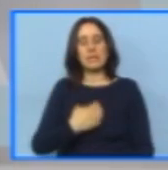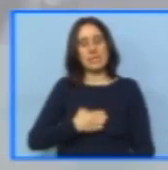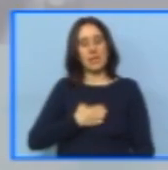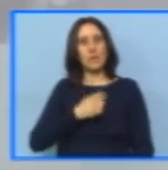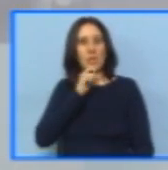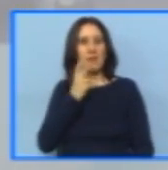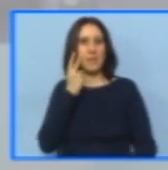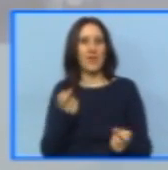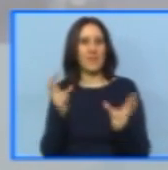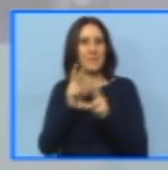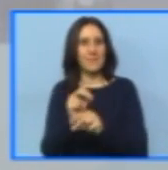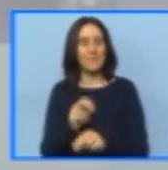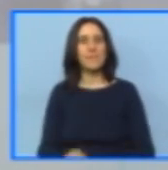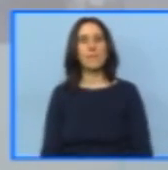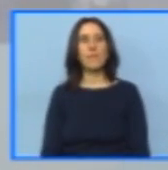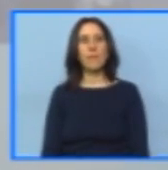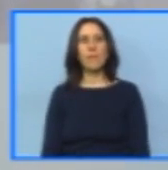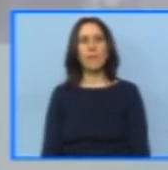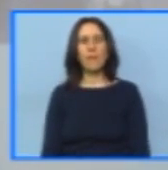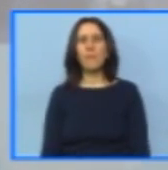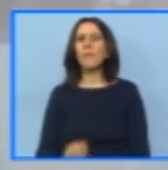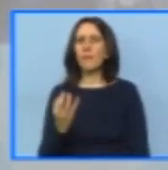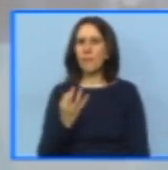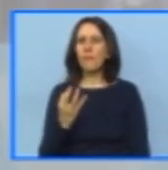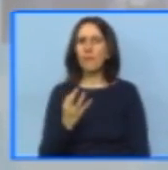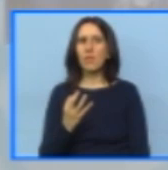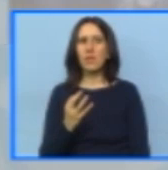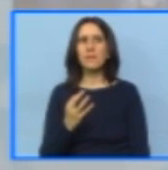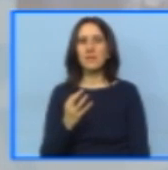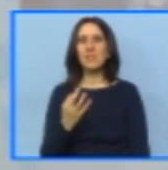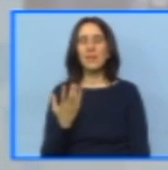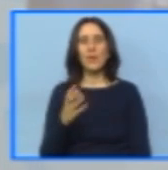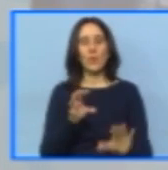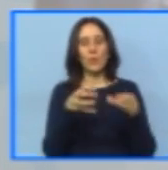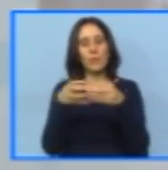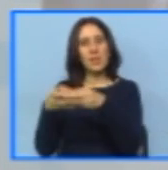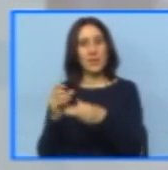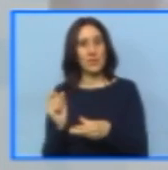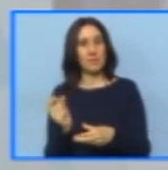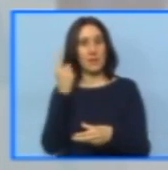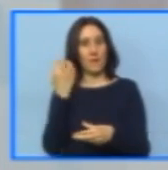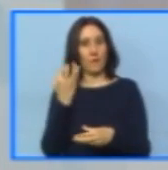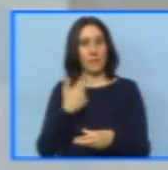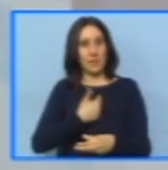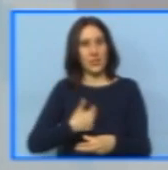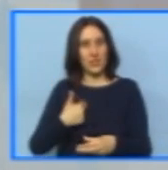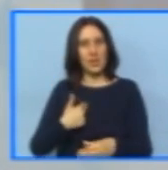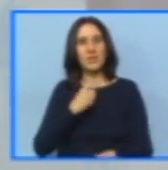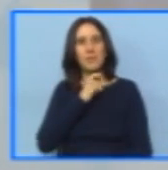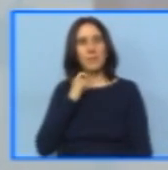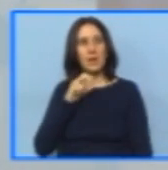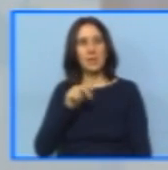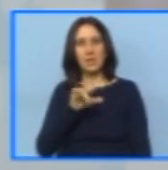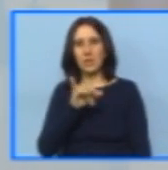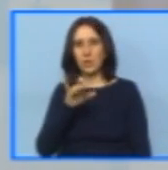uma vida nova. E essas são, aliás, marcas das primeiras comunidades cristãs. Padre Nélio, já na